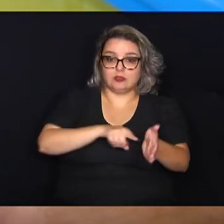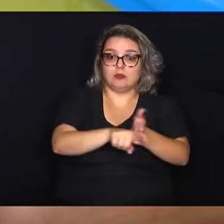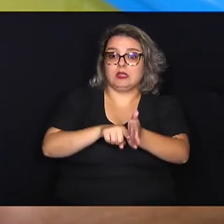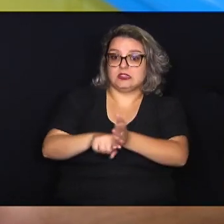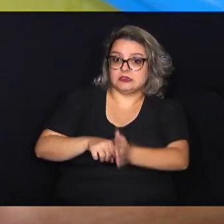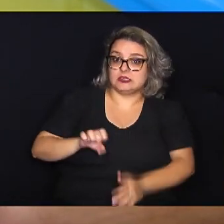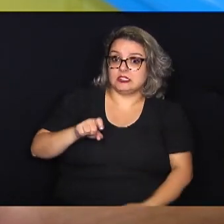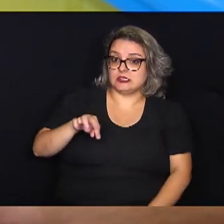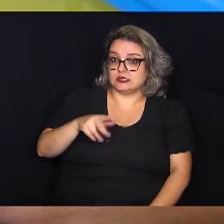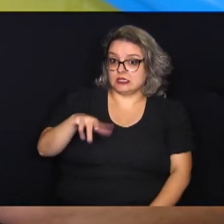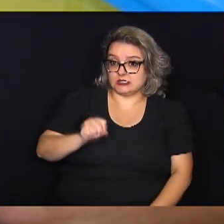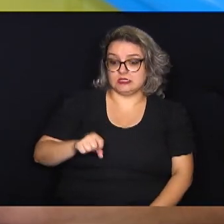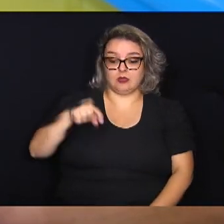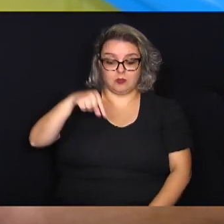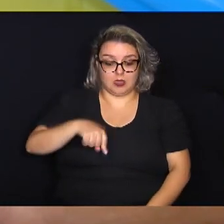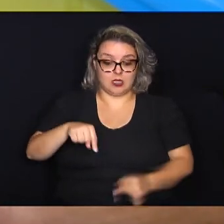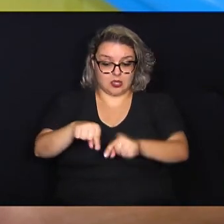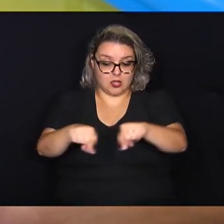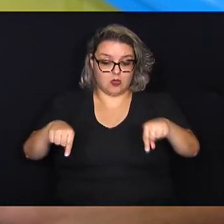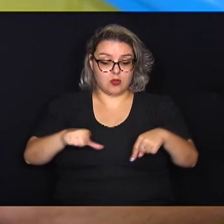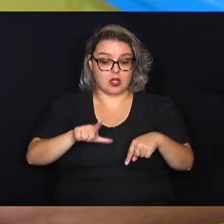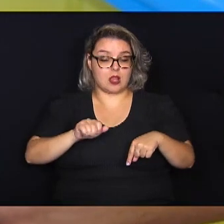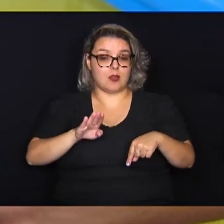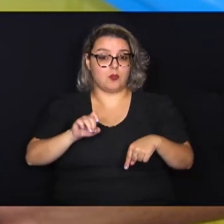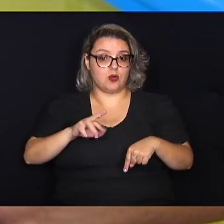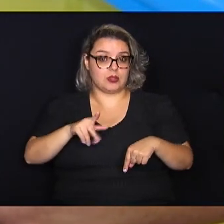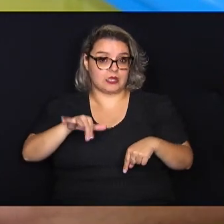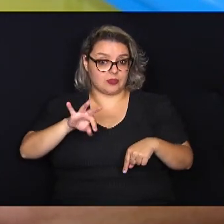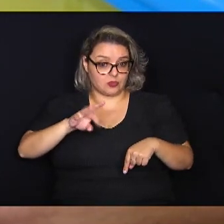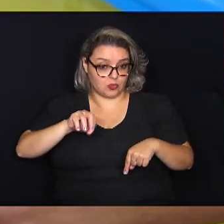um laboratório de aprendizagens para a formação